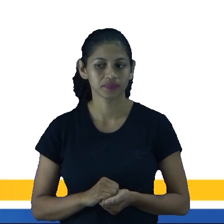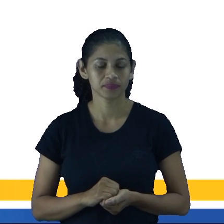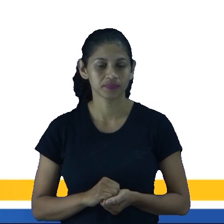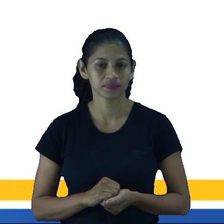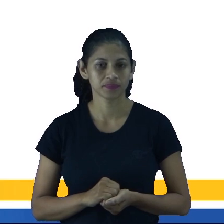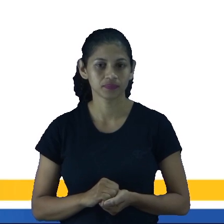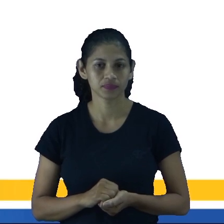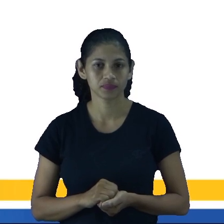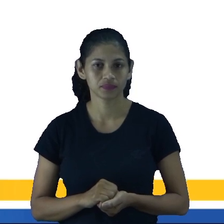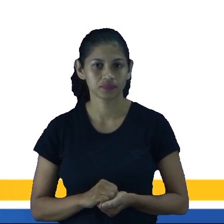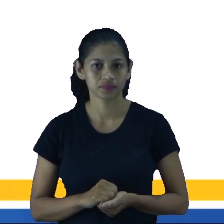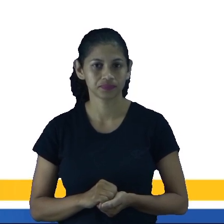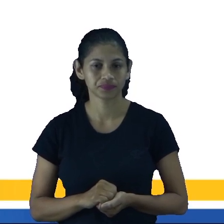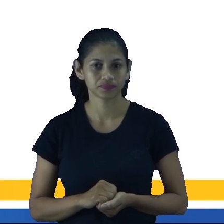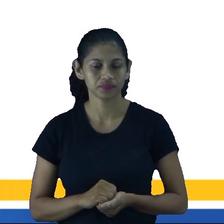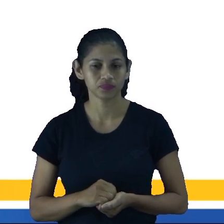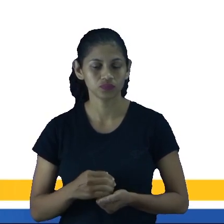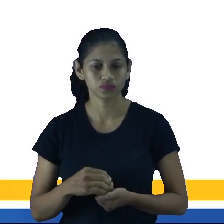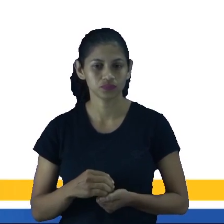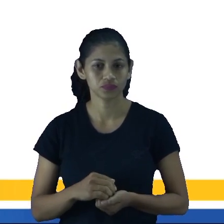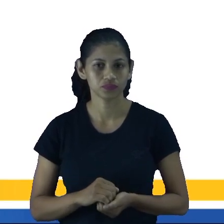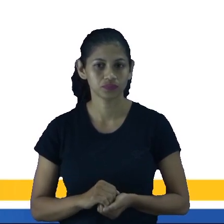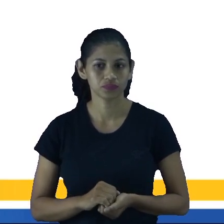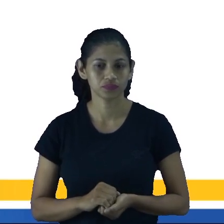né? Que é o gostar.